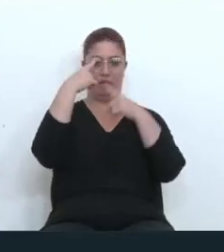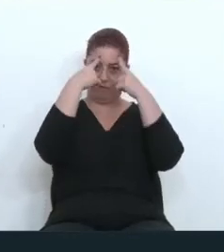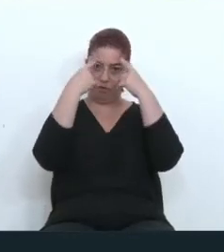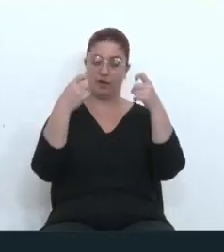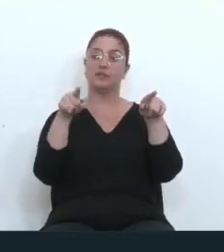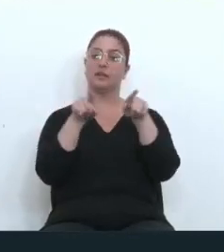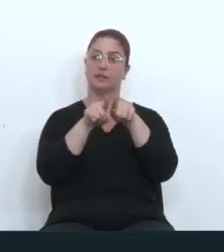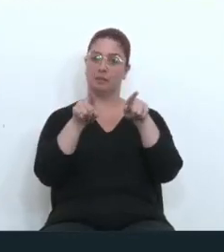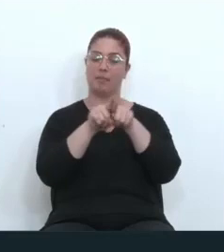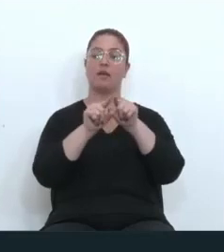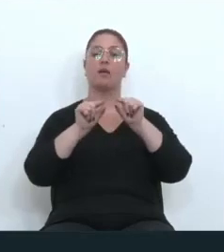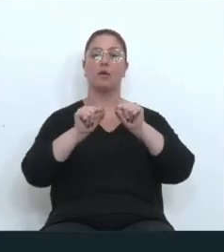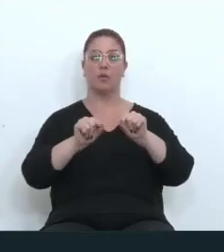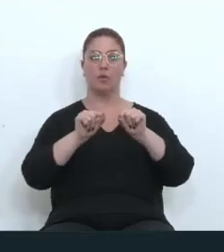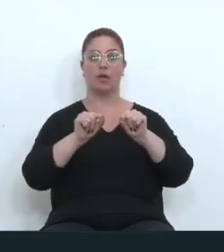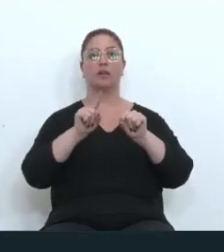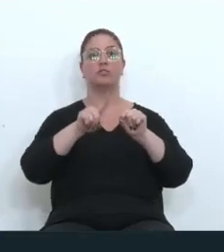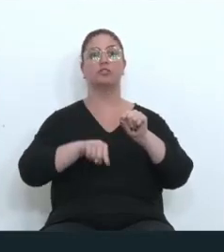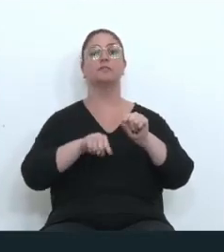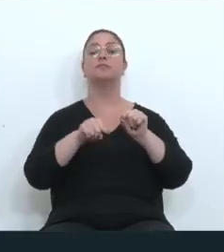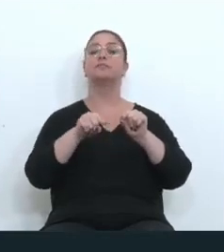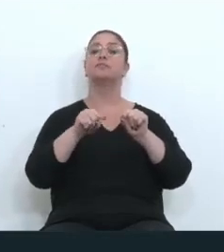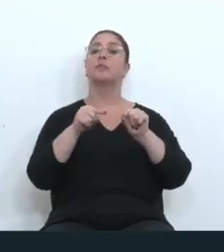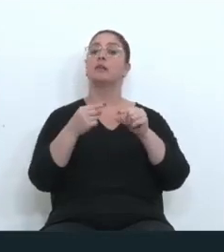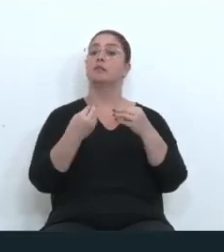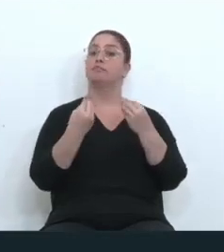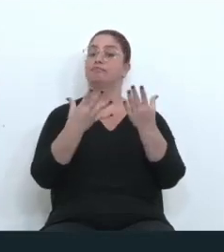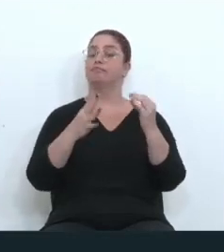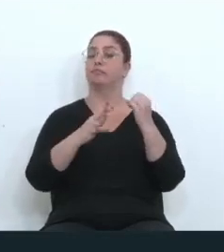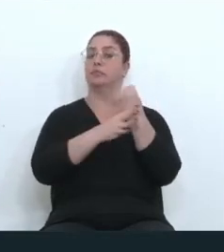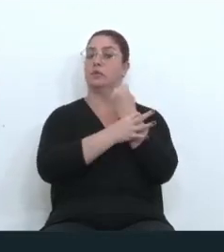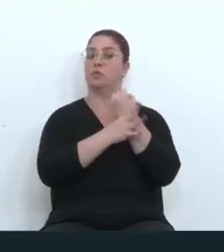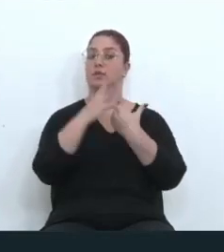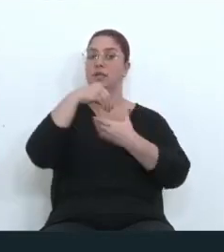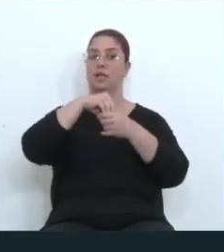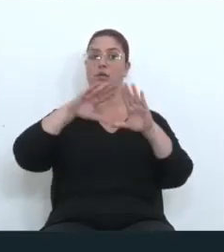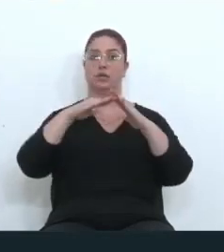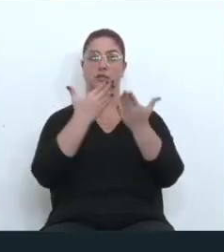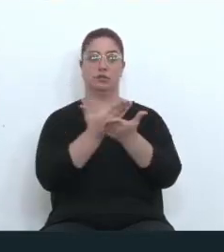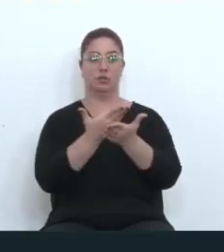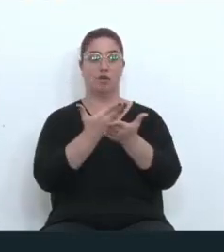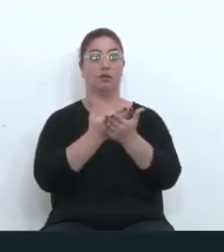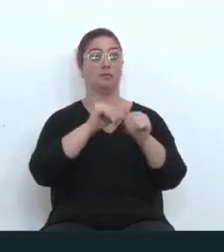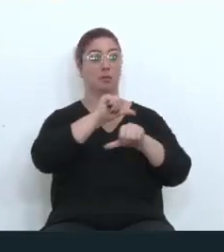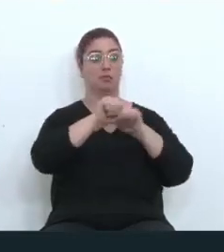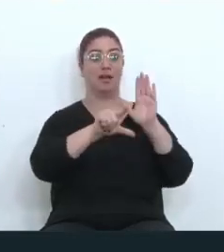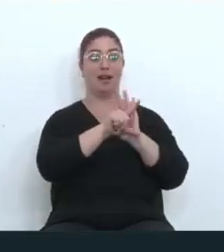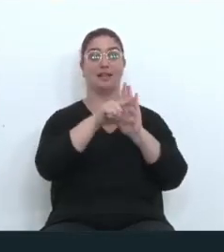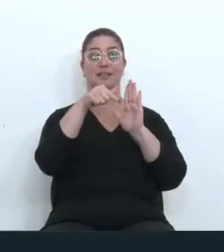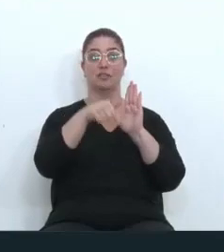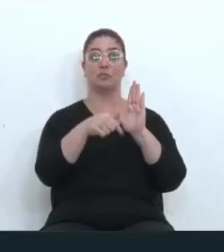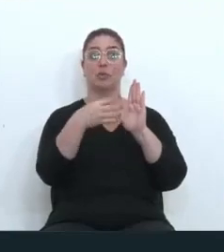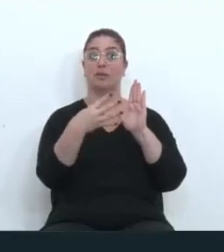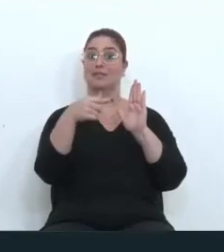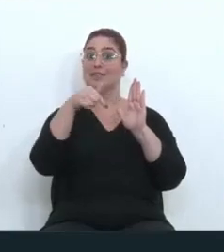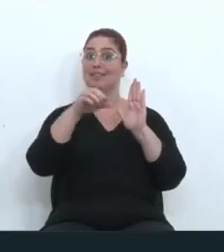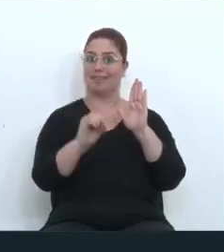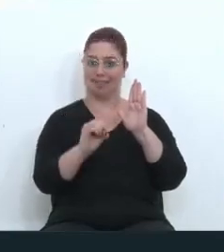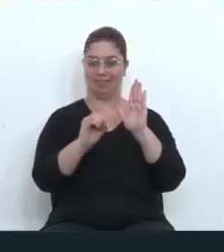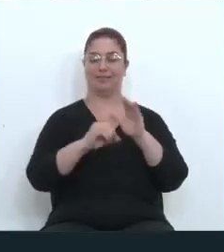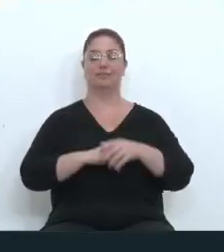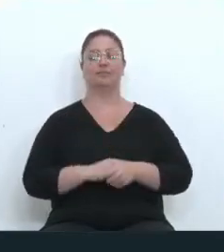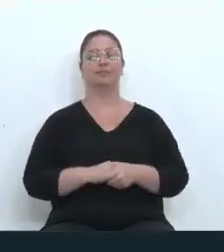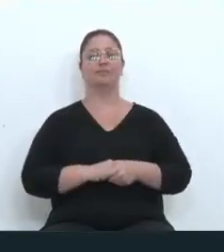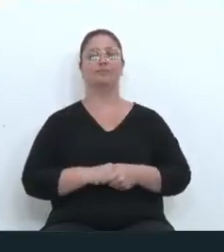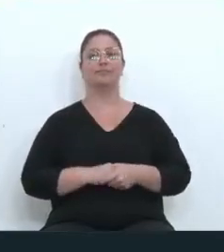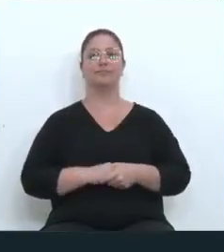programação de segurança nas histórias autor Vereador Luiz da sede consulta casa